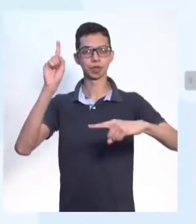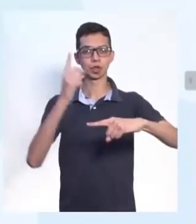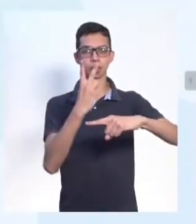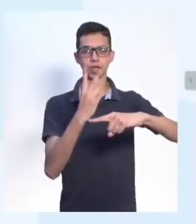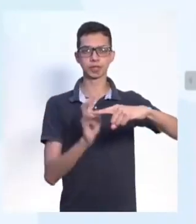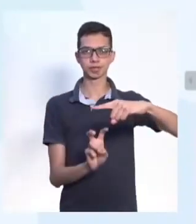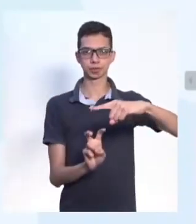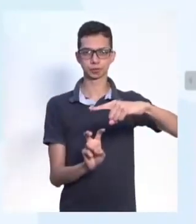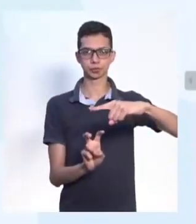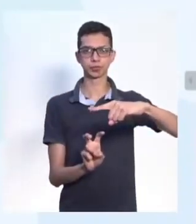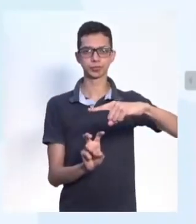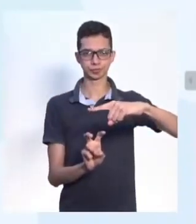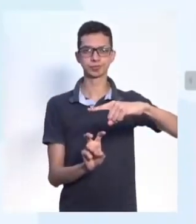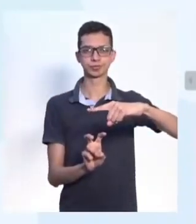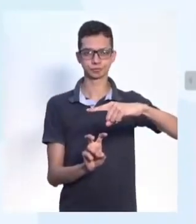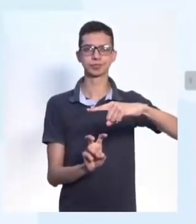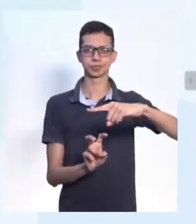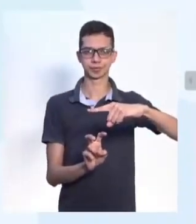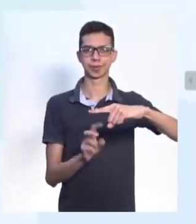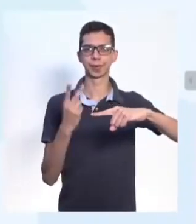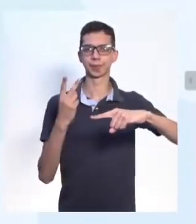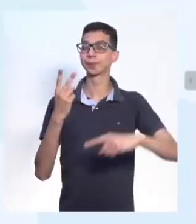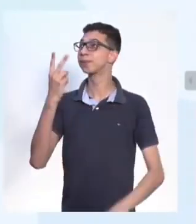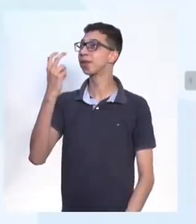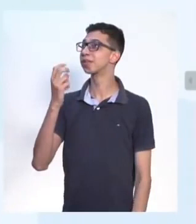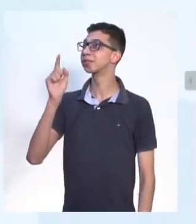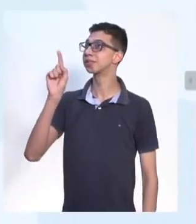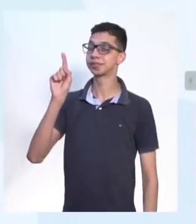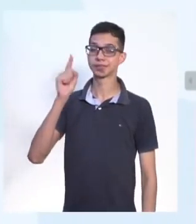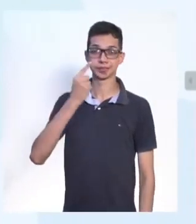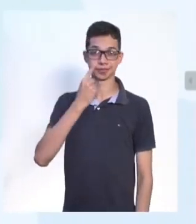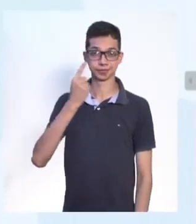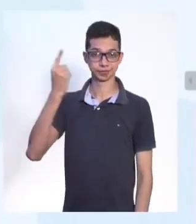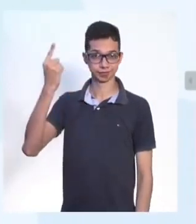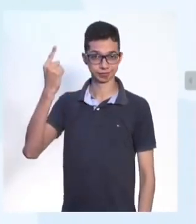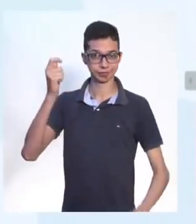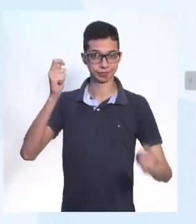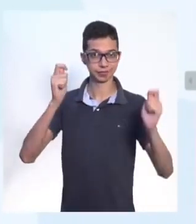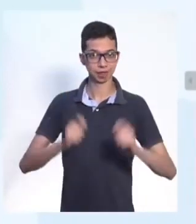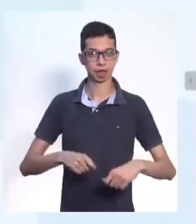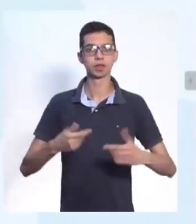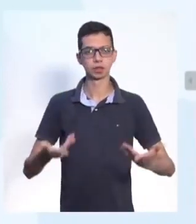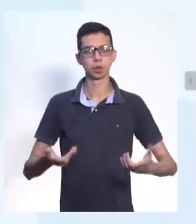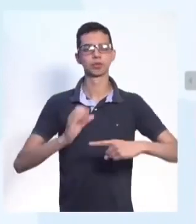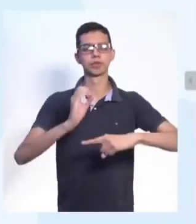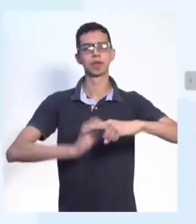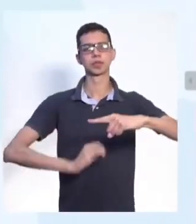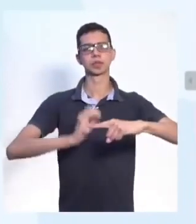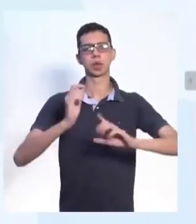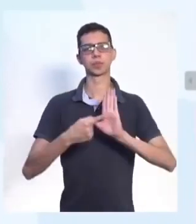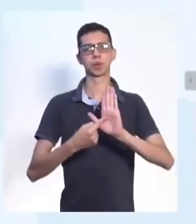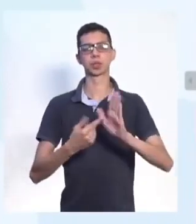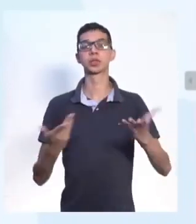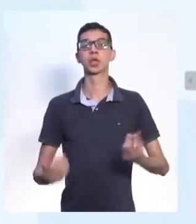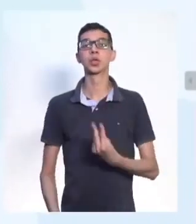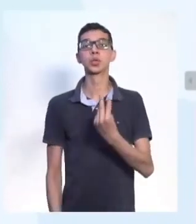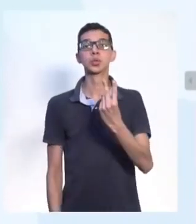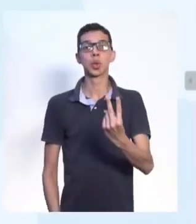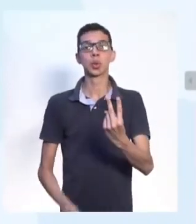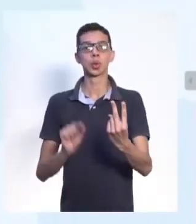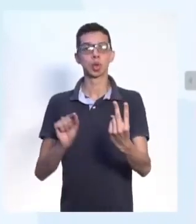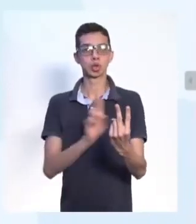2/5 é a parte, né? É uma fração que eu posso representar. O 2 nós chamamos